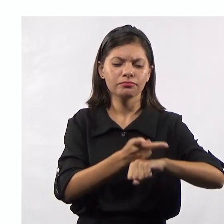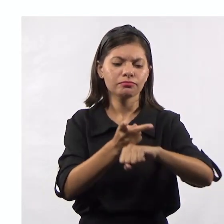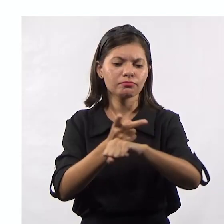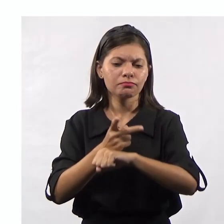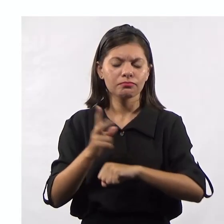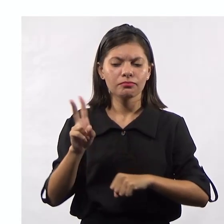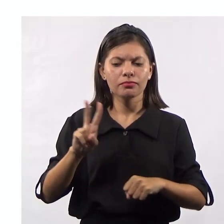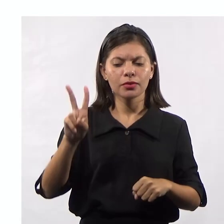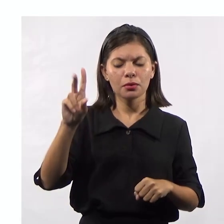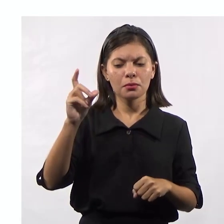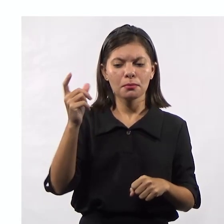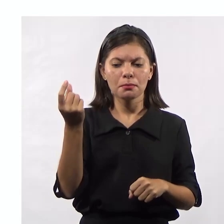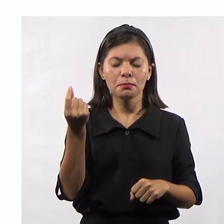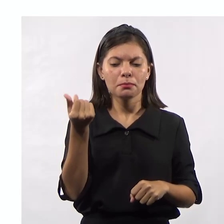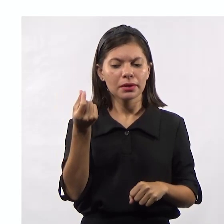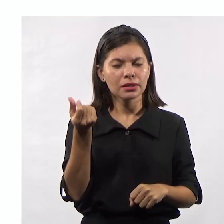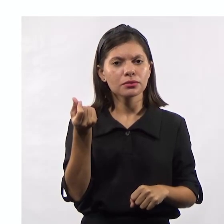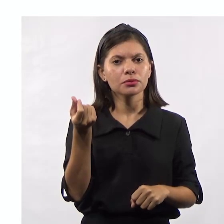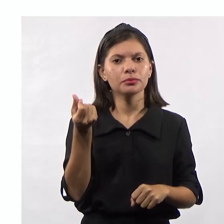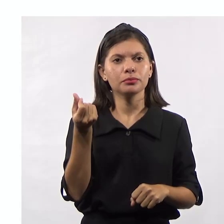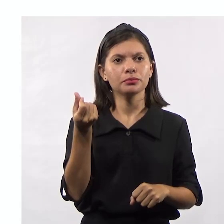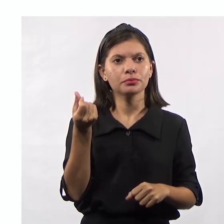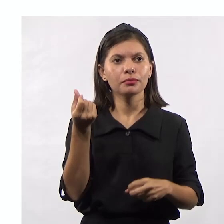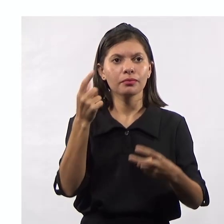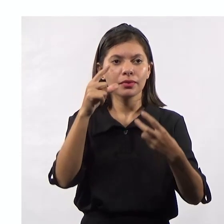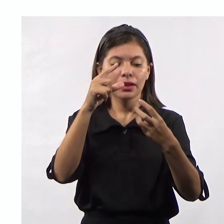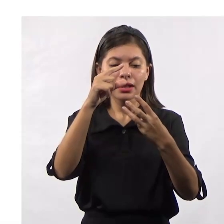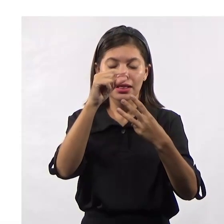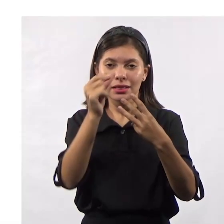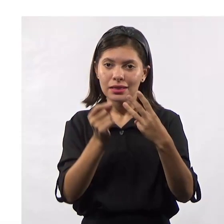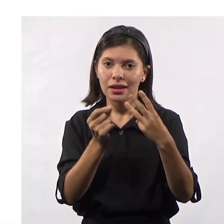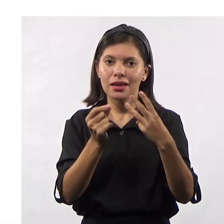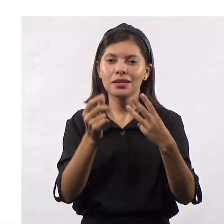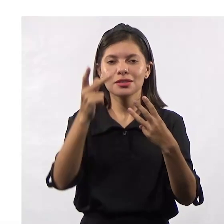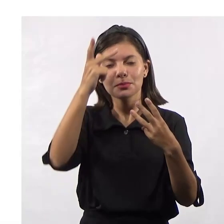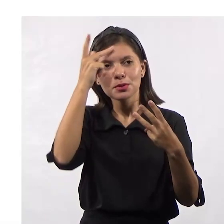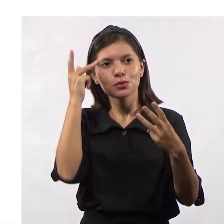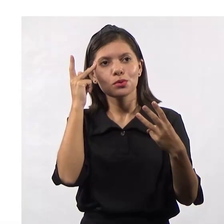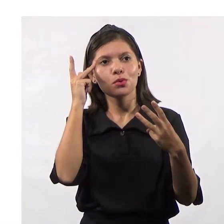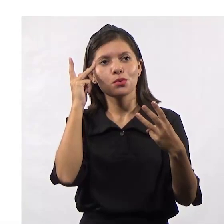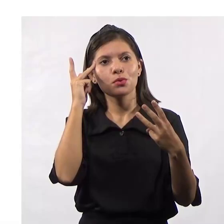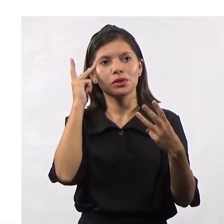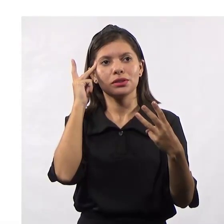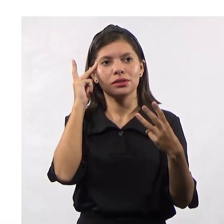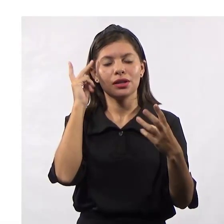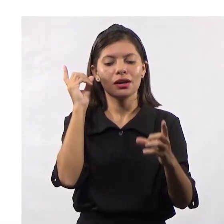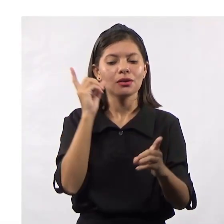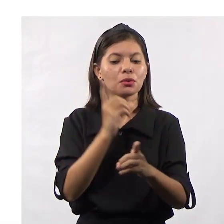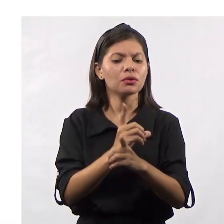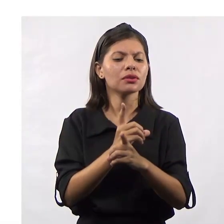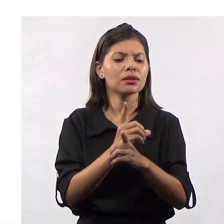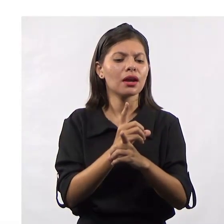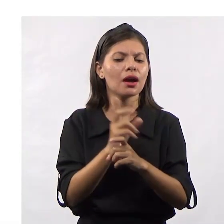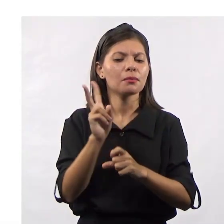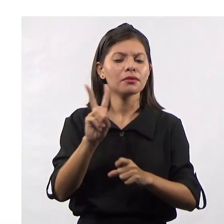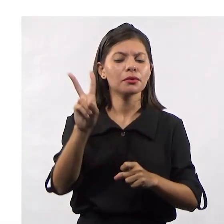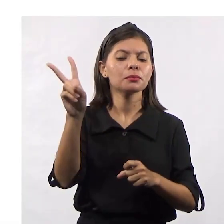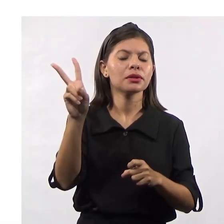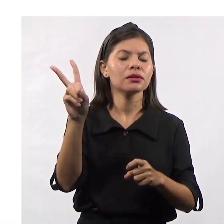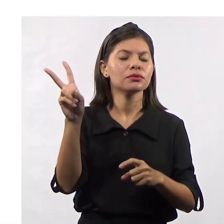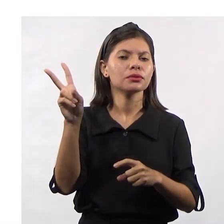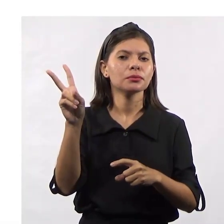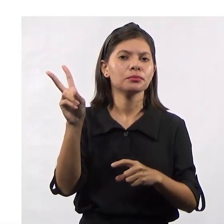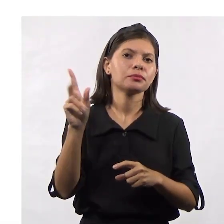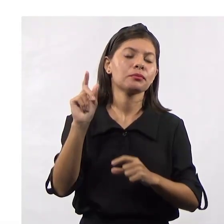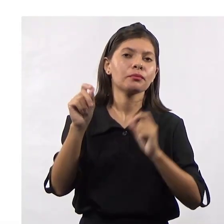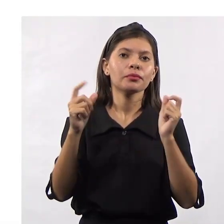geralmente a administração consulta pelo menos 3 pessoas para verificar esse preço. A gente vai pensar também em